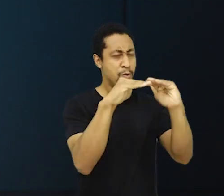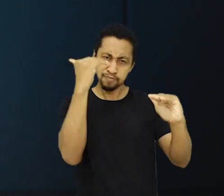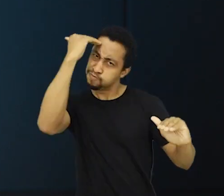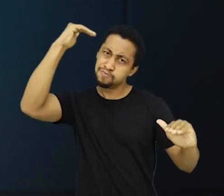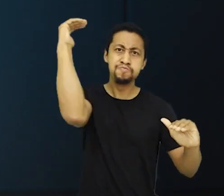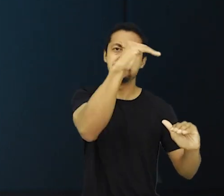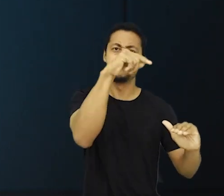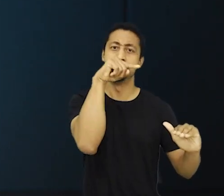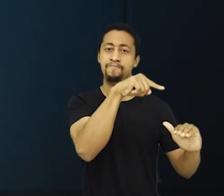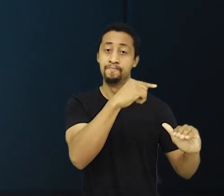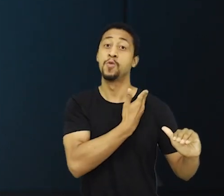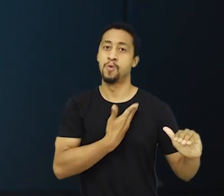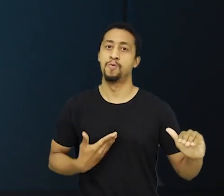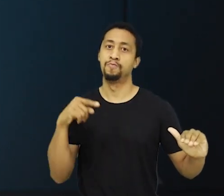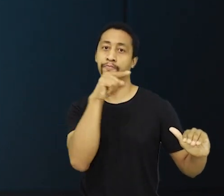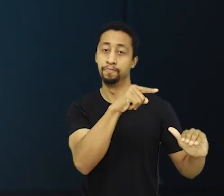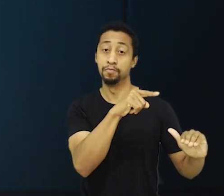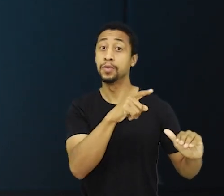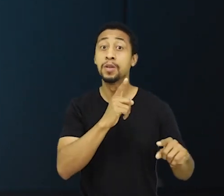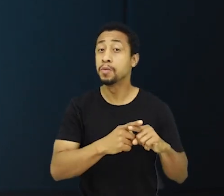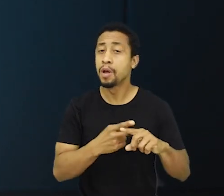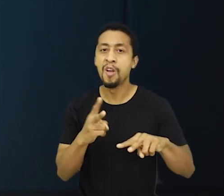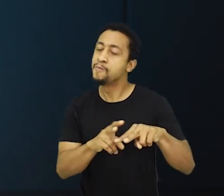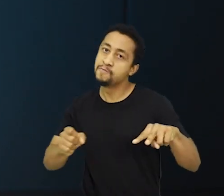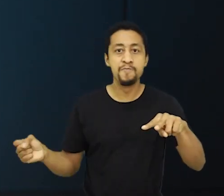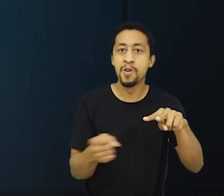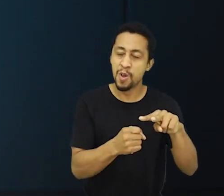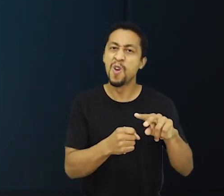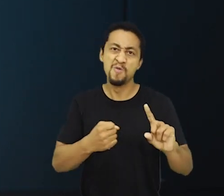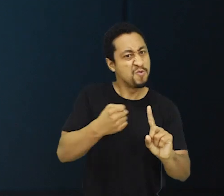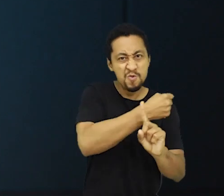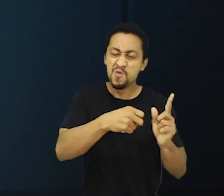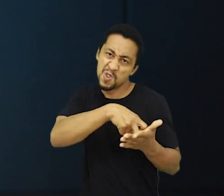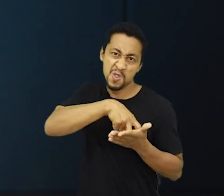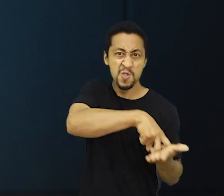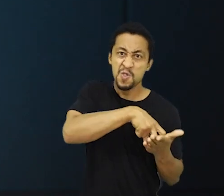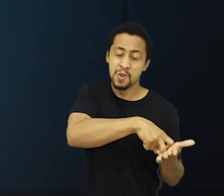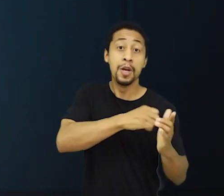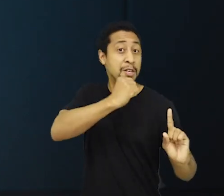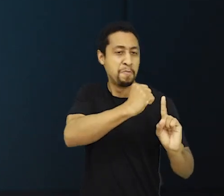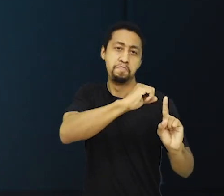União pela prisão ilegal, tortura e morte do Vladimir Herzog.